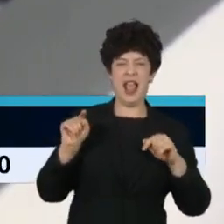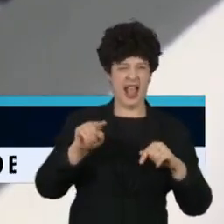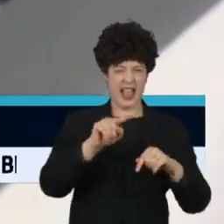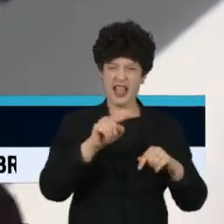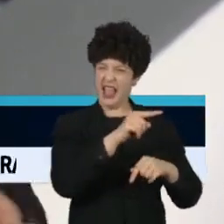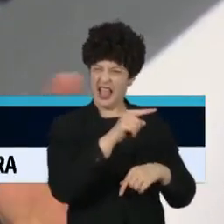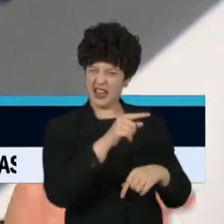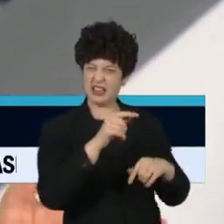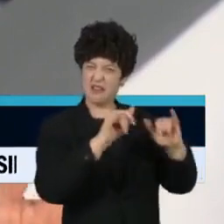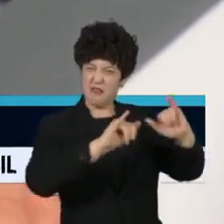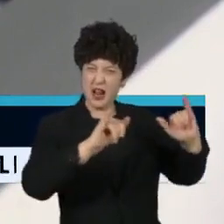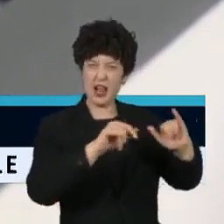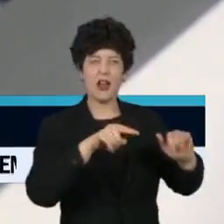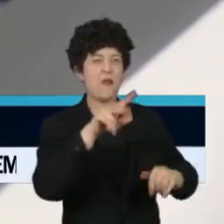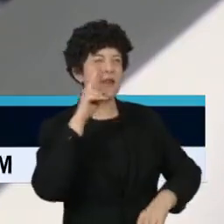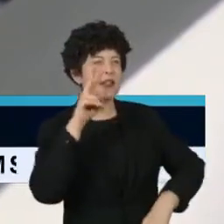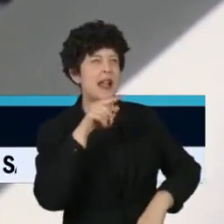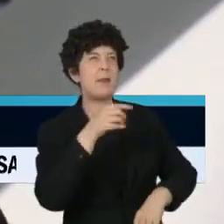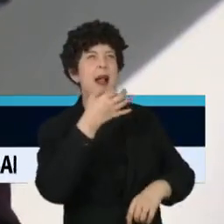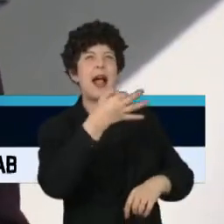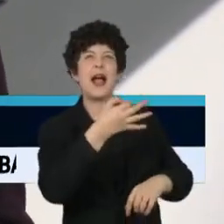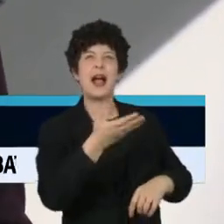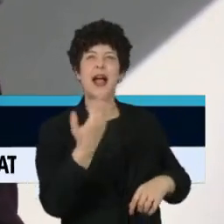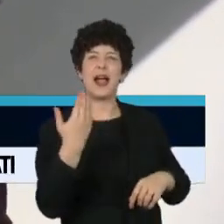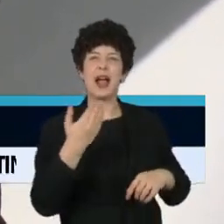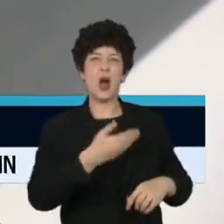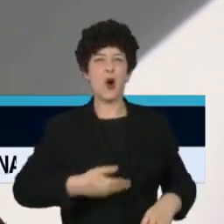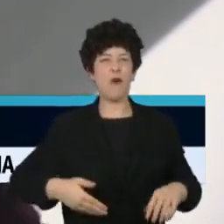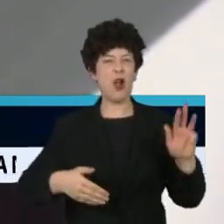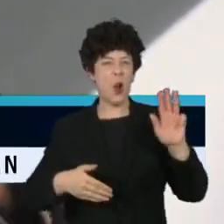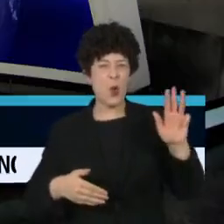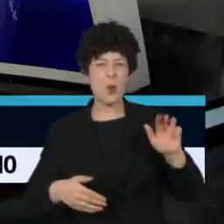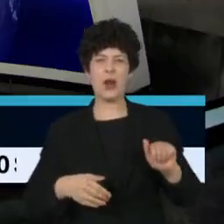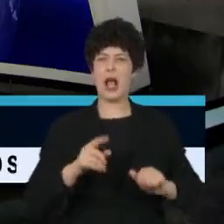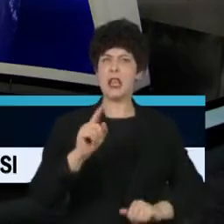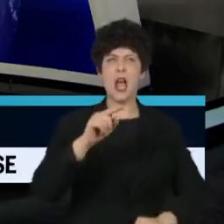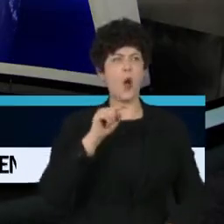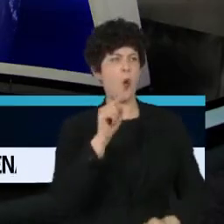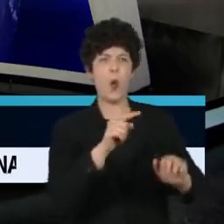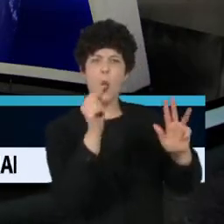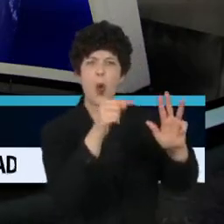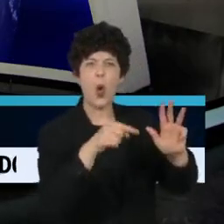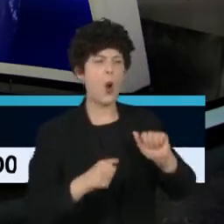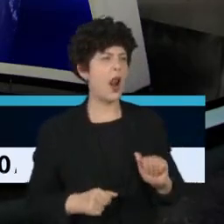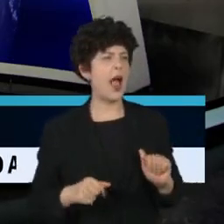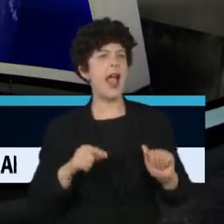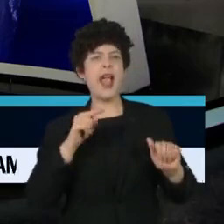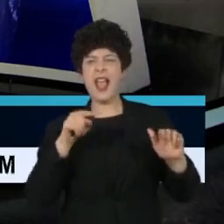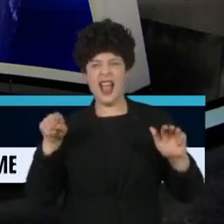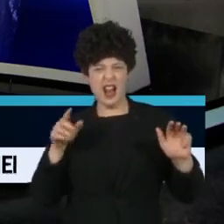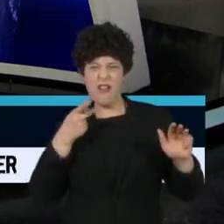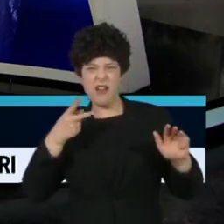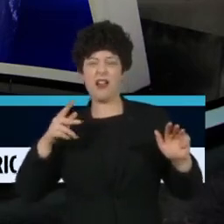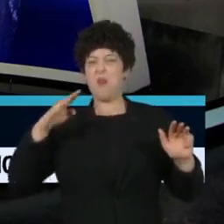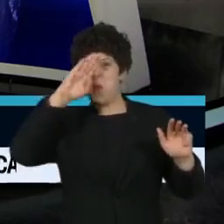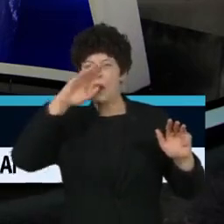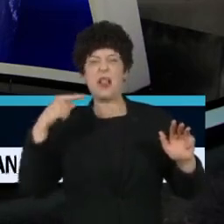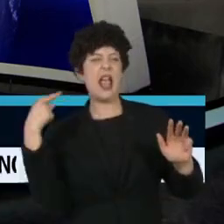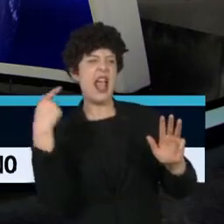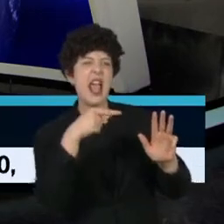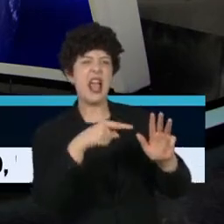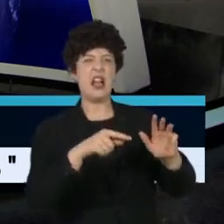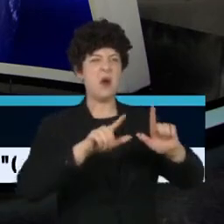falaram que iam vocês lembram a crítica que existia com o governo Lula né ganhar o Lula ele ocupou todas as mídias